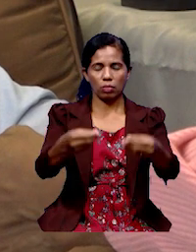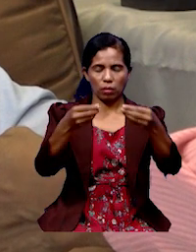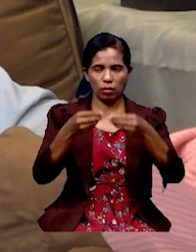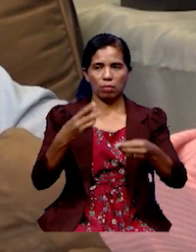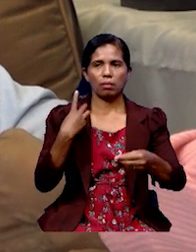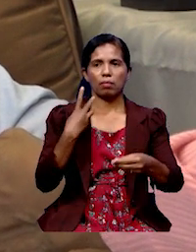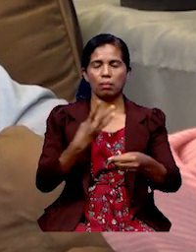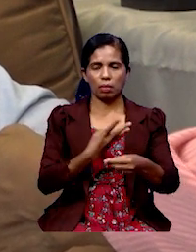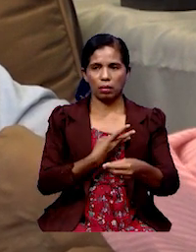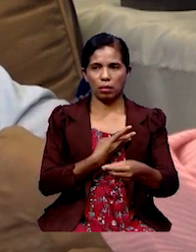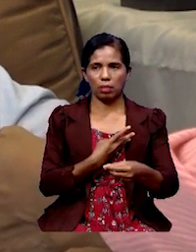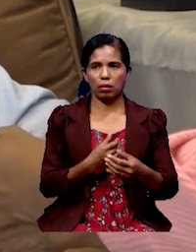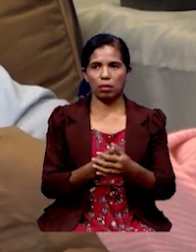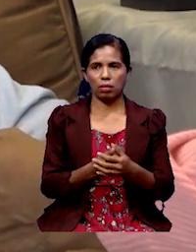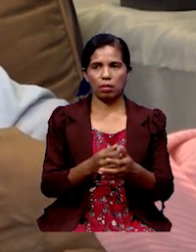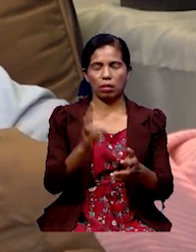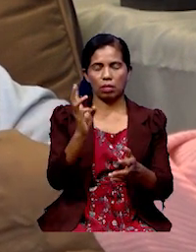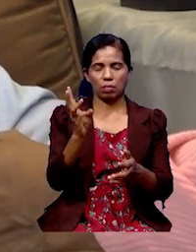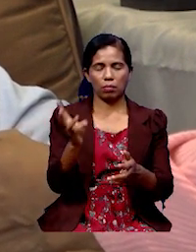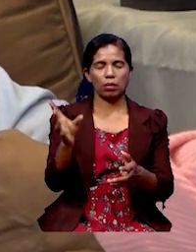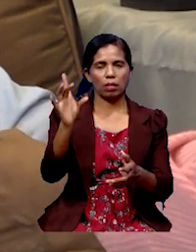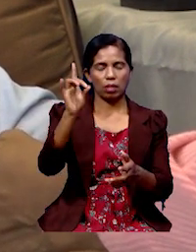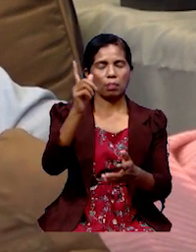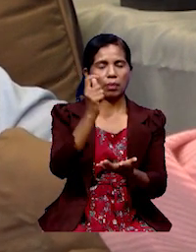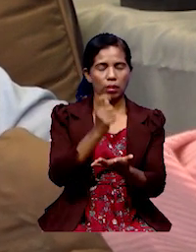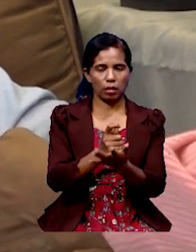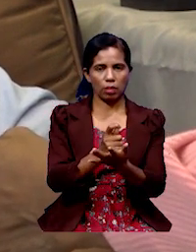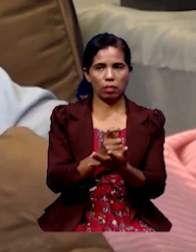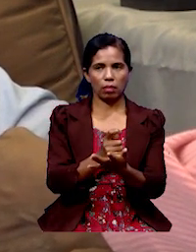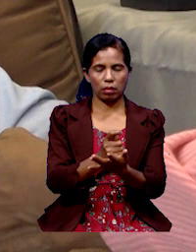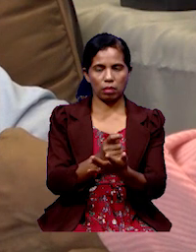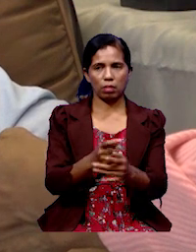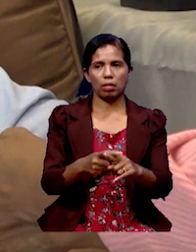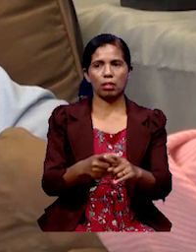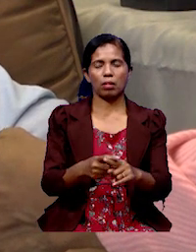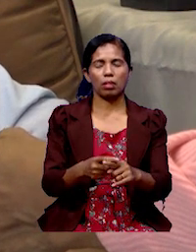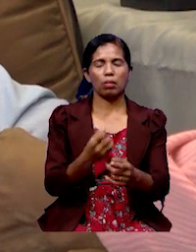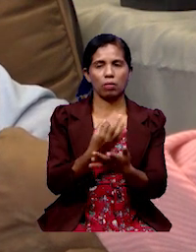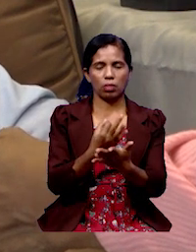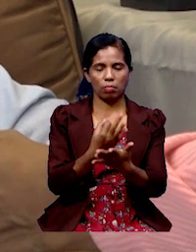iha 68.000 dolar resindet tentang orçamento coisa